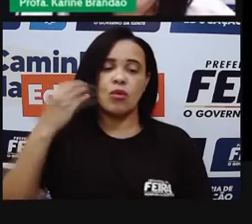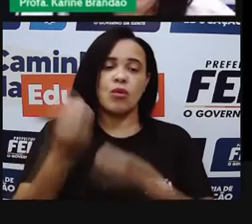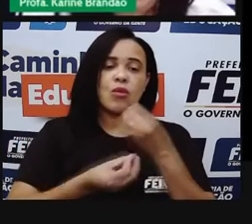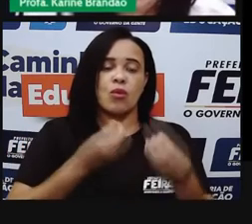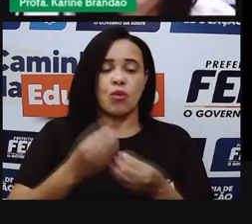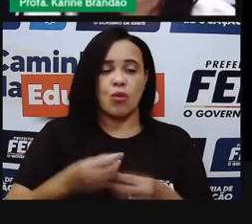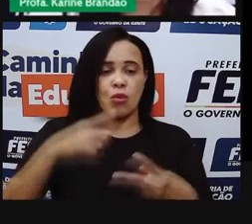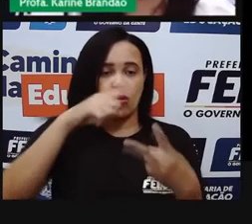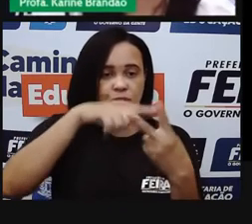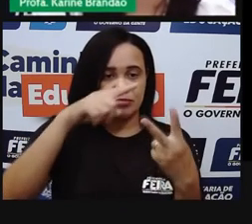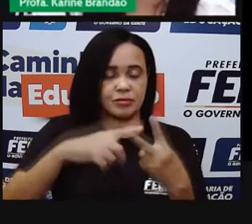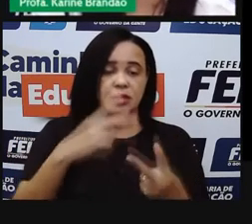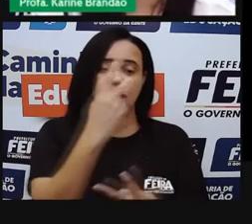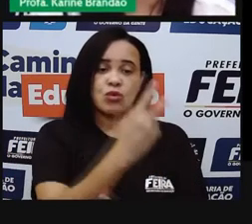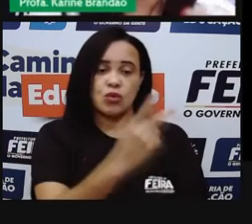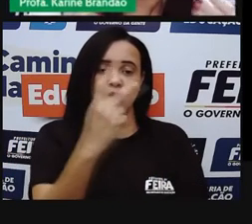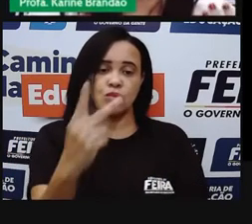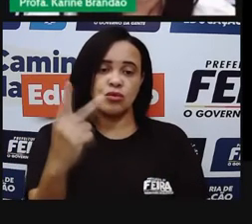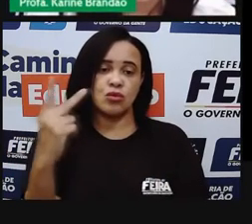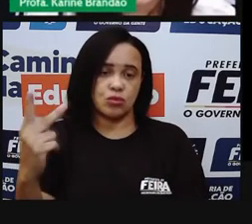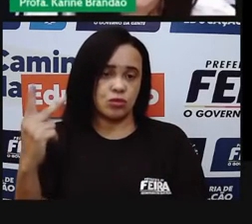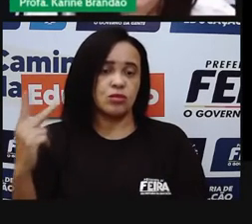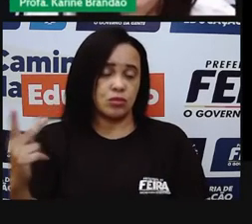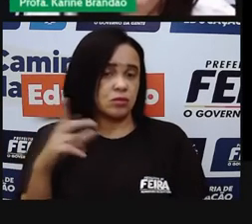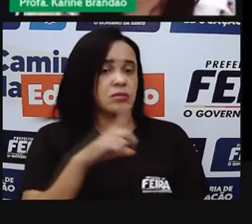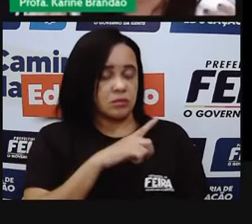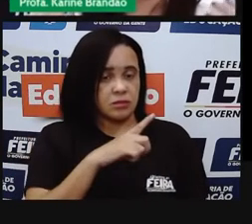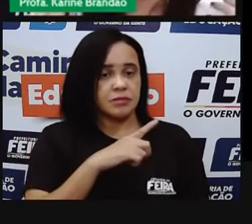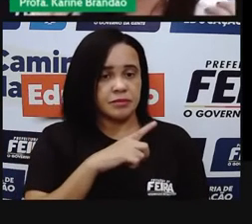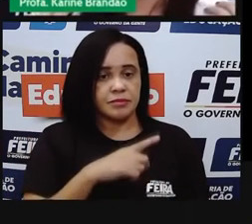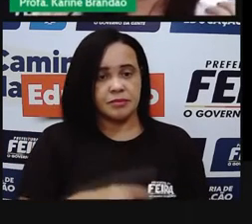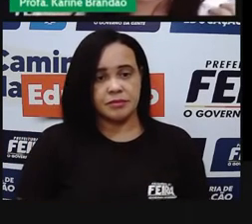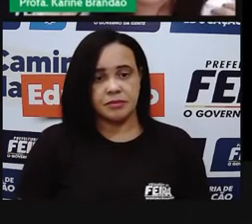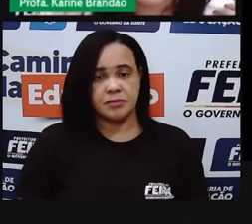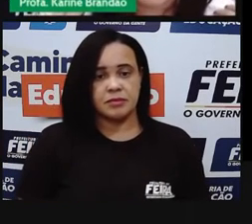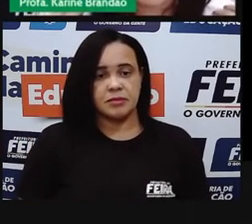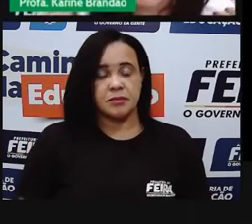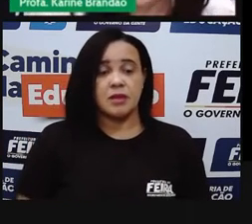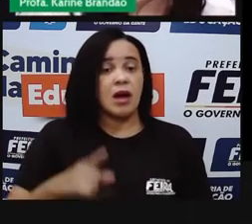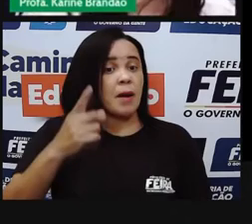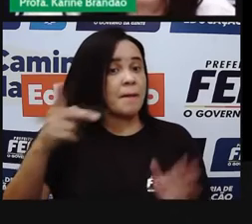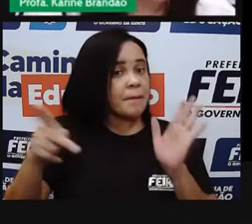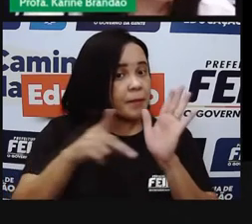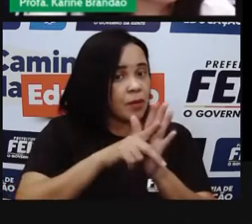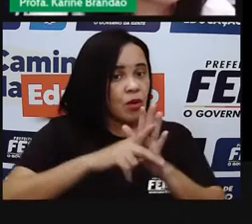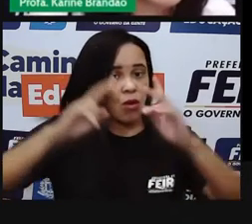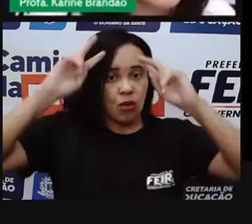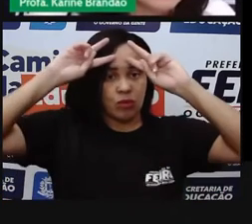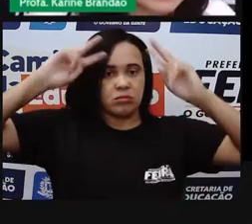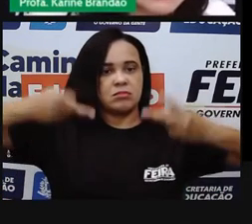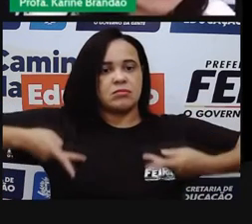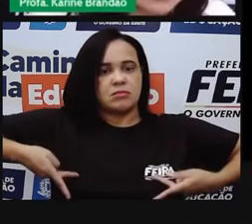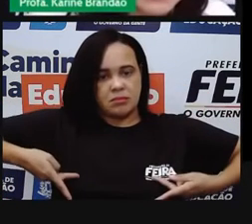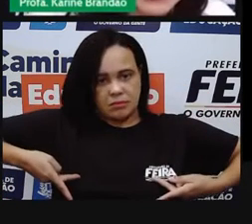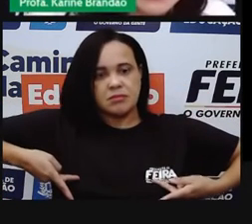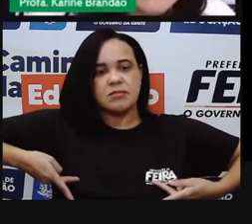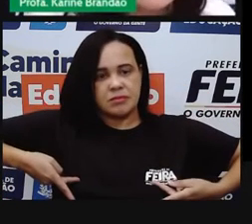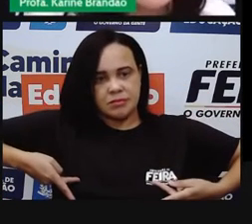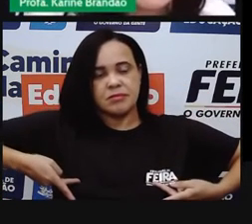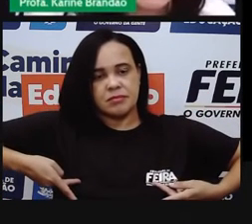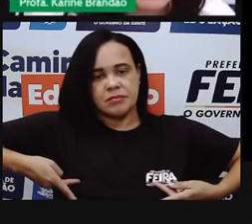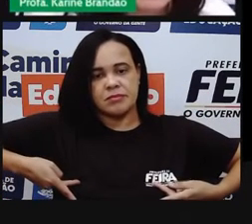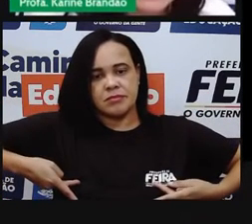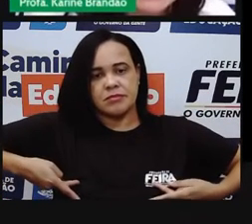de cromossomos, né, que nós temos, nós da espécie humana temos. Nós observamos, então, que nós temos o